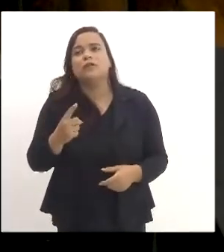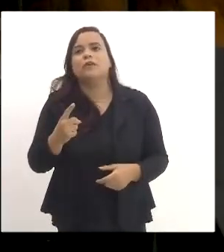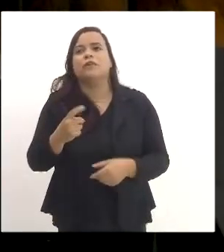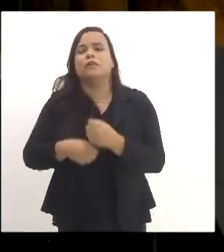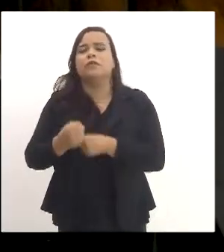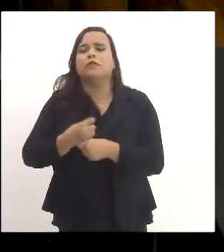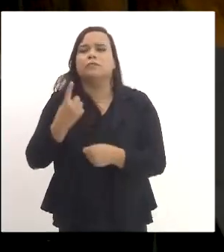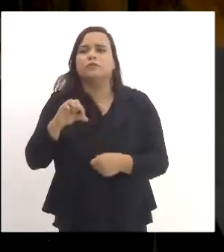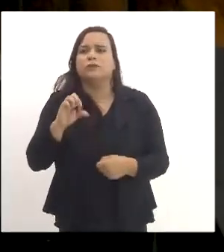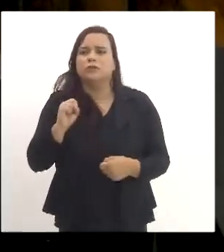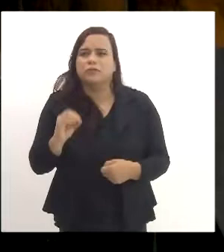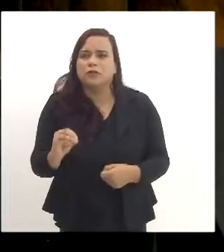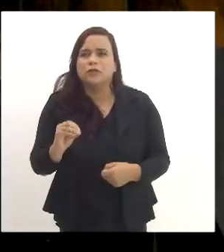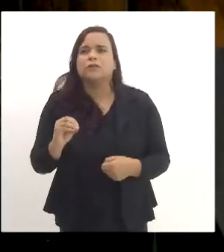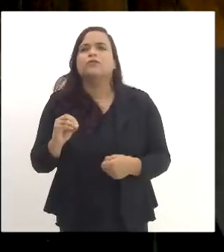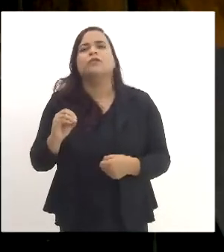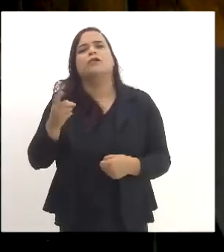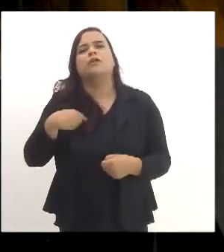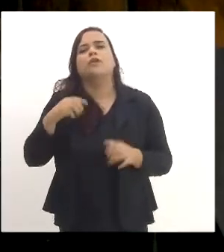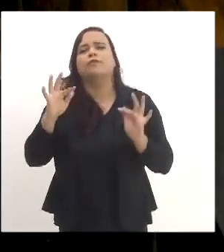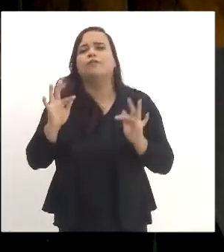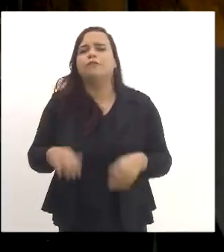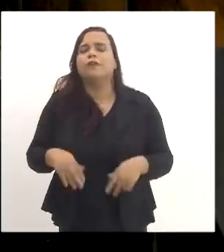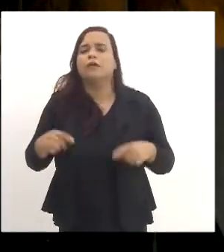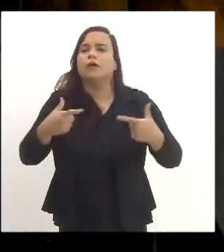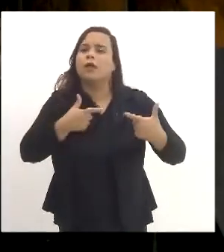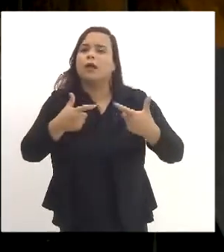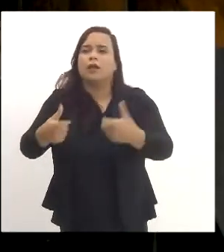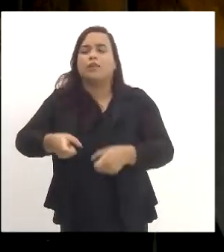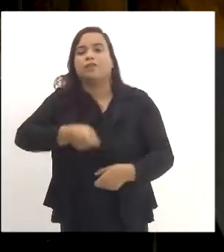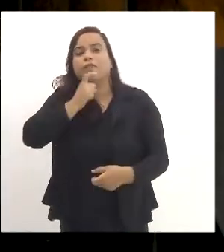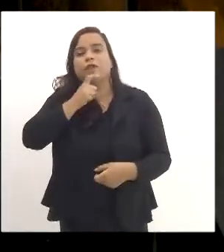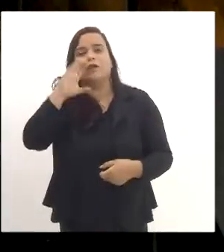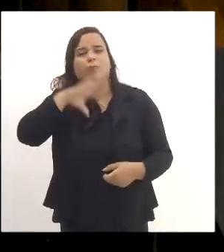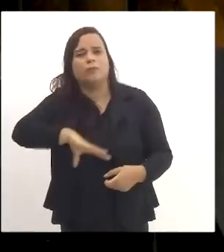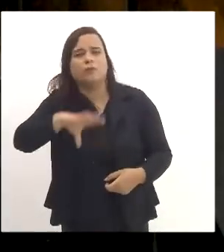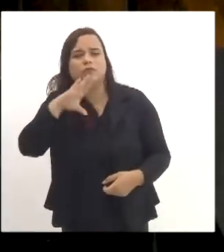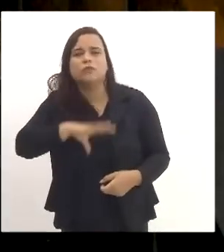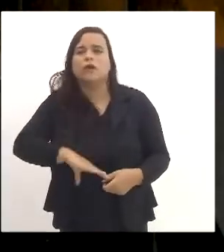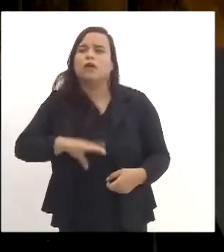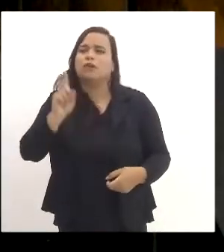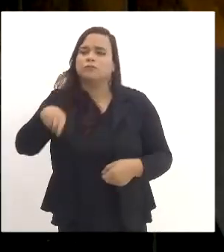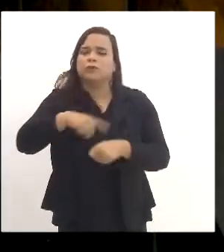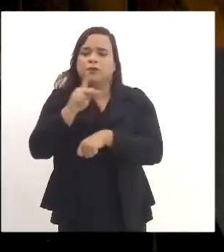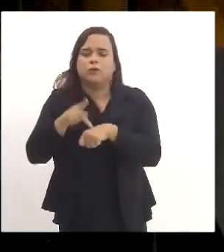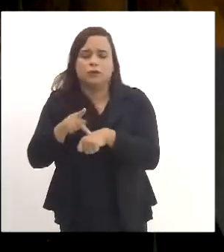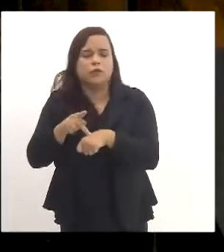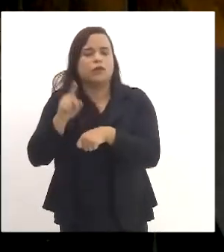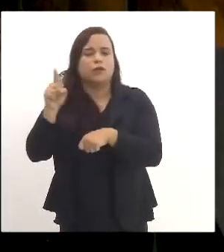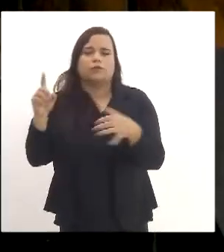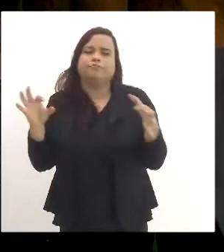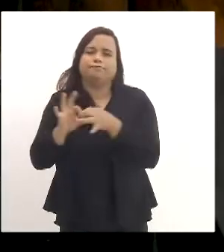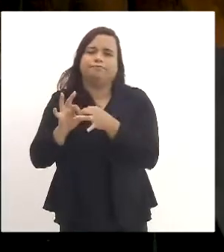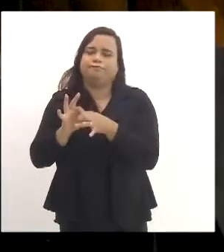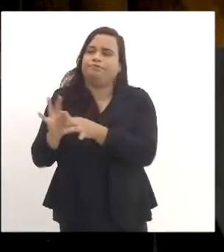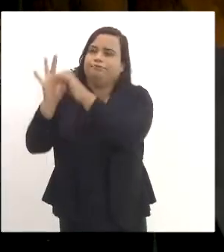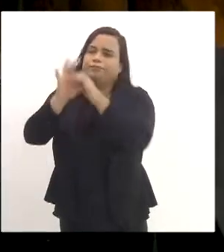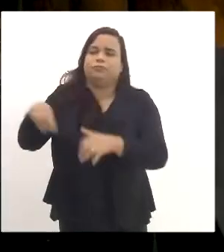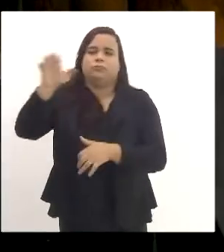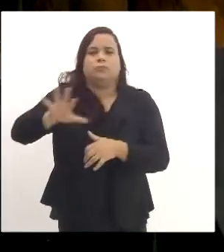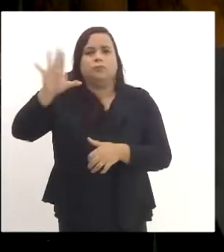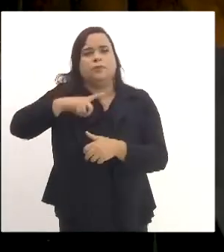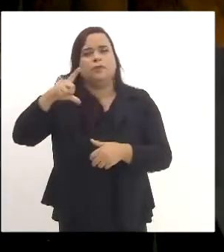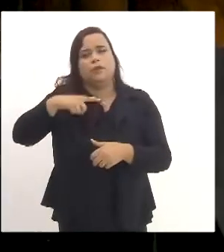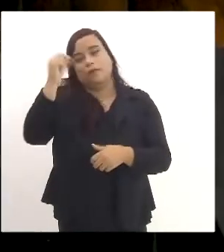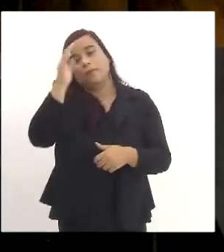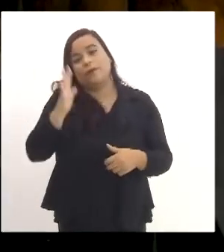do Muro de Berlim, ao fim da Guerra Fria. Portugal era já um país totalmente integrado na União Europeia e o Brasil, quando acabei